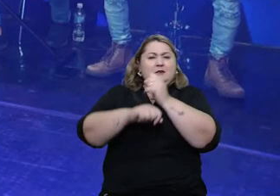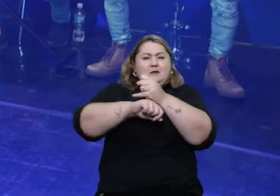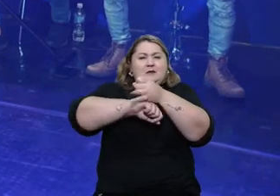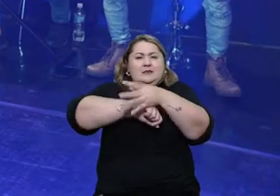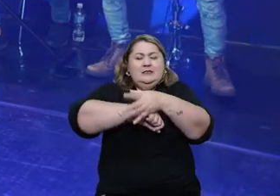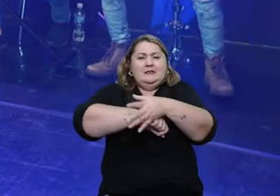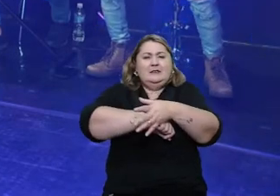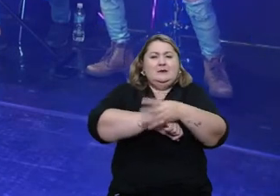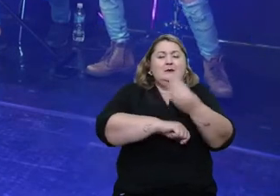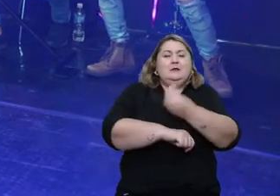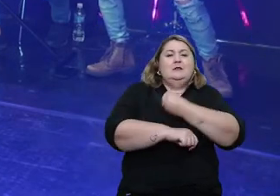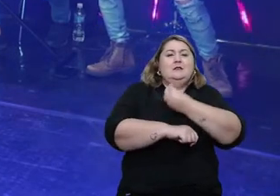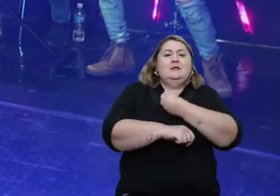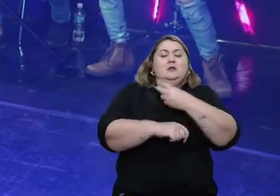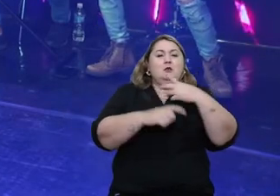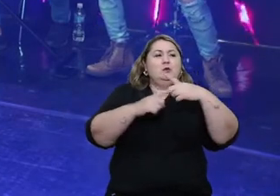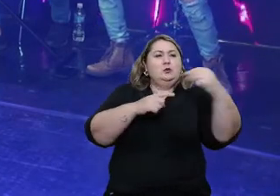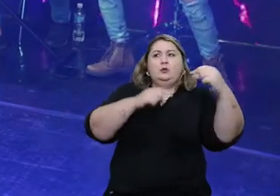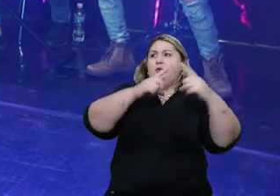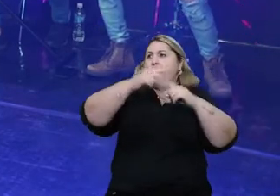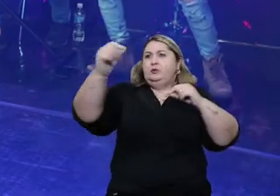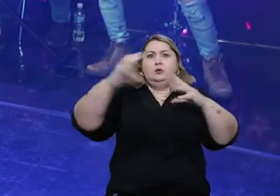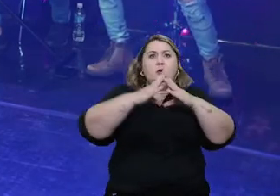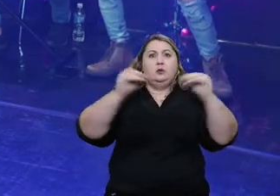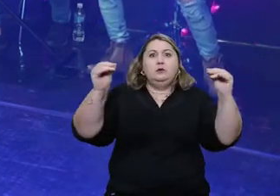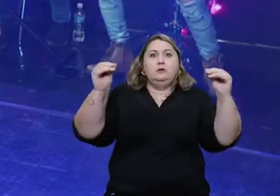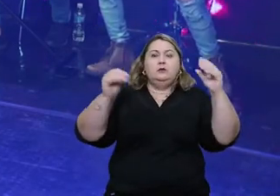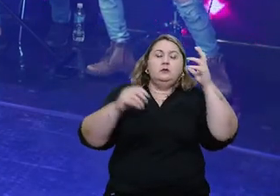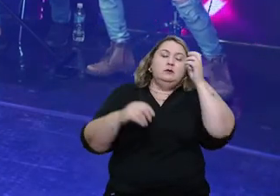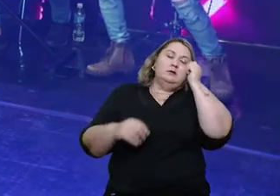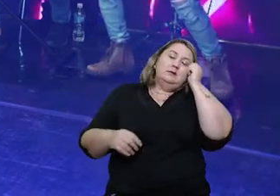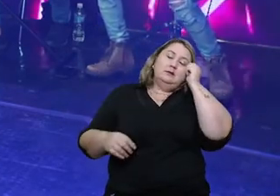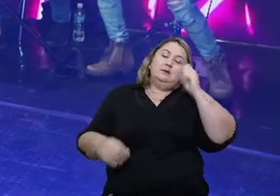integrantes da vida noturna se foram